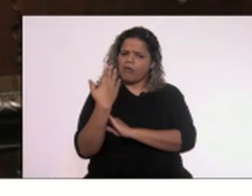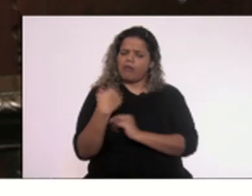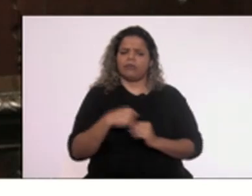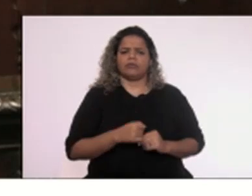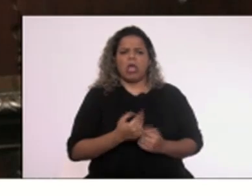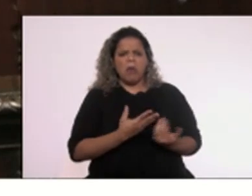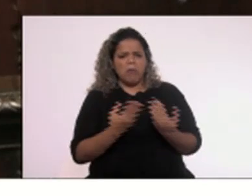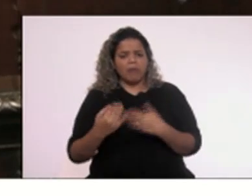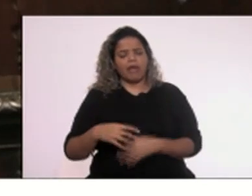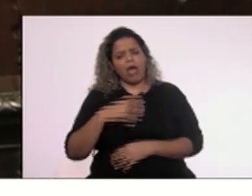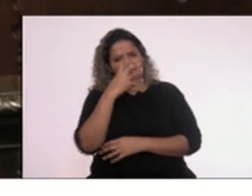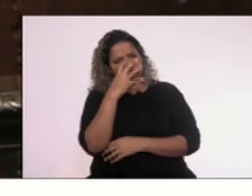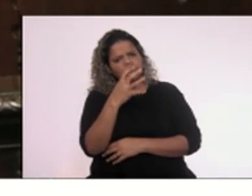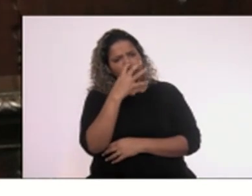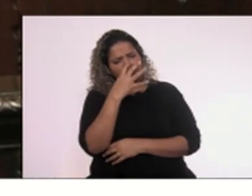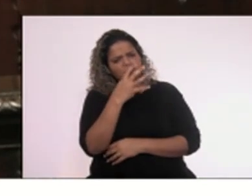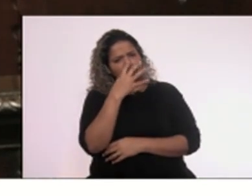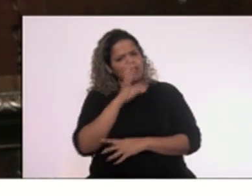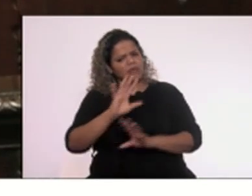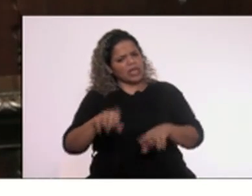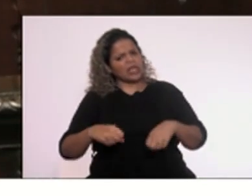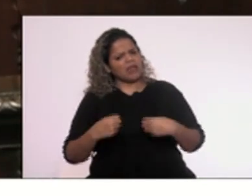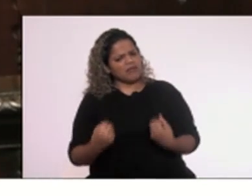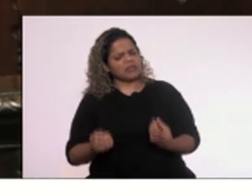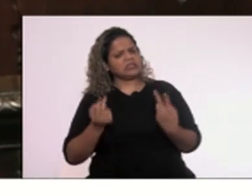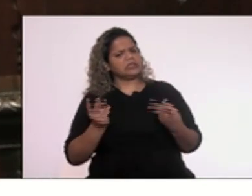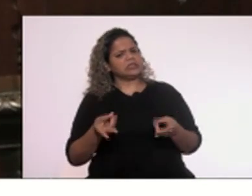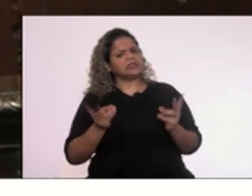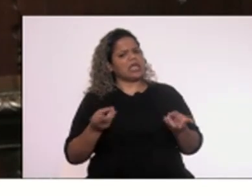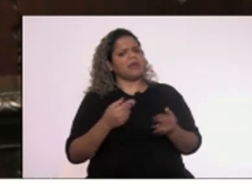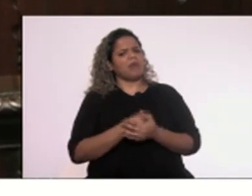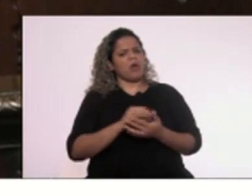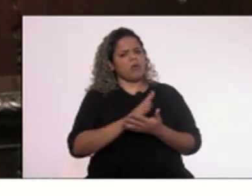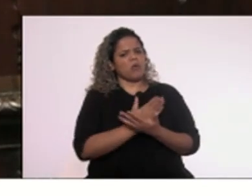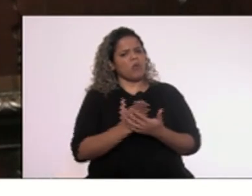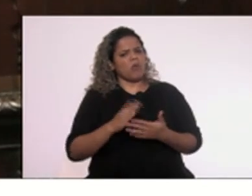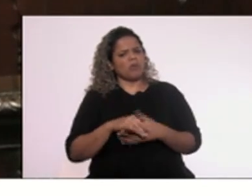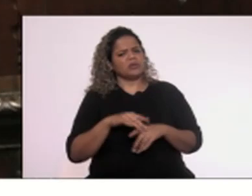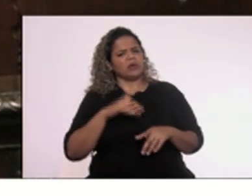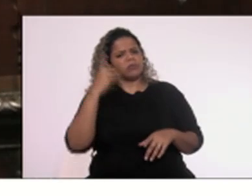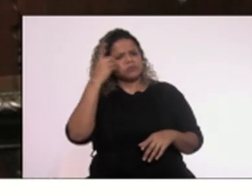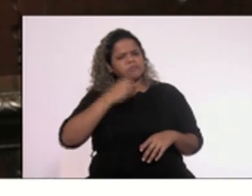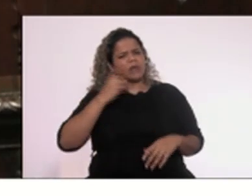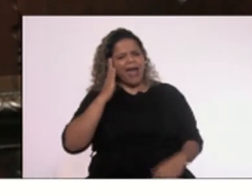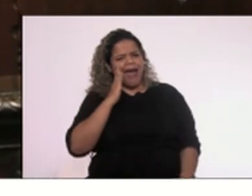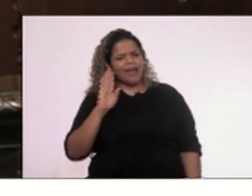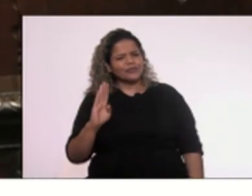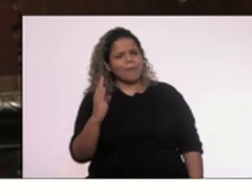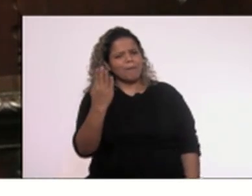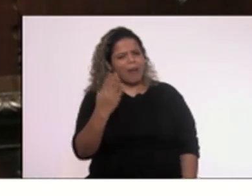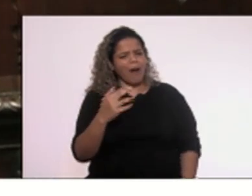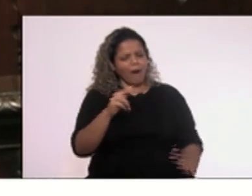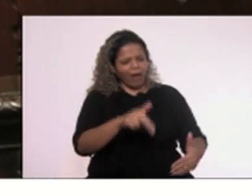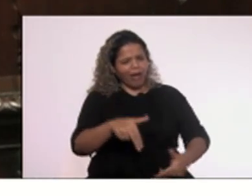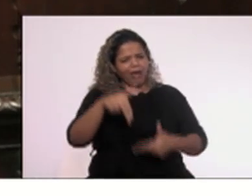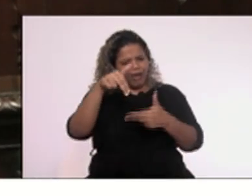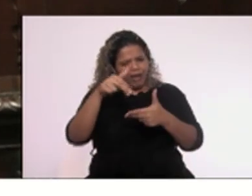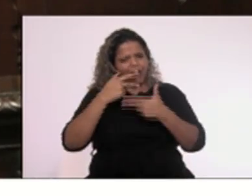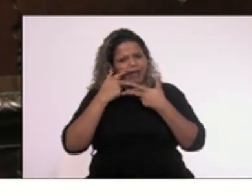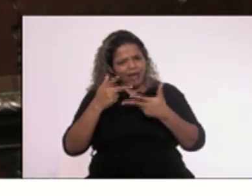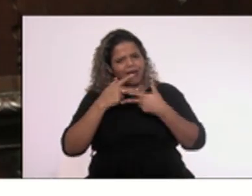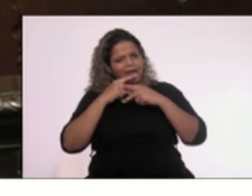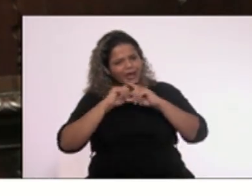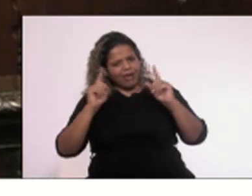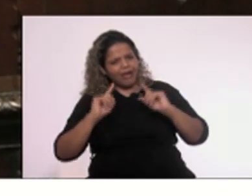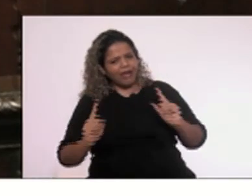que muito me admira que sejam defendidos por determinados deputados que têm a cara de pau de subir essa tribuna para falar